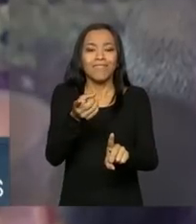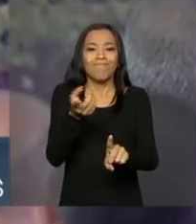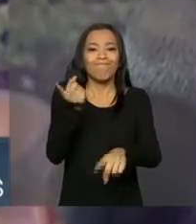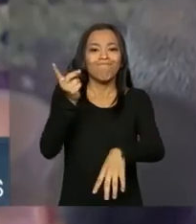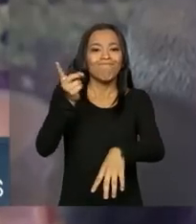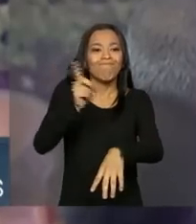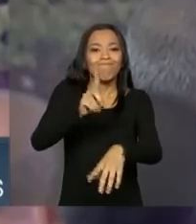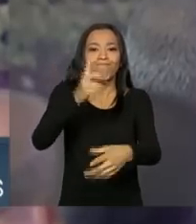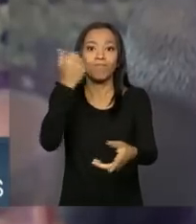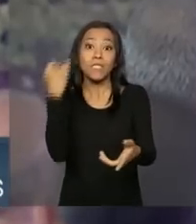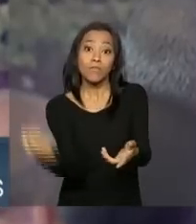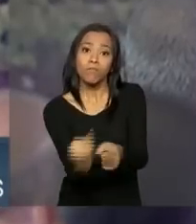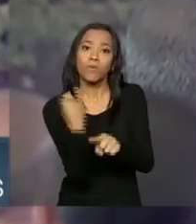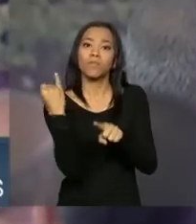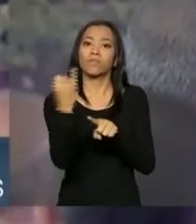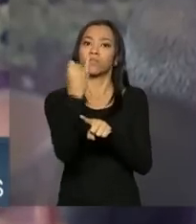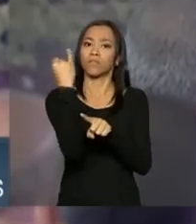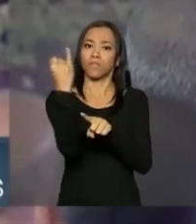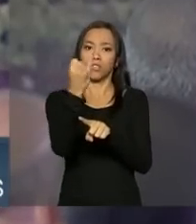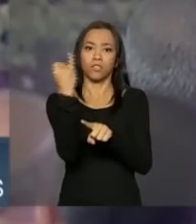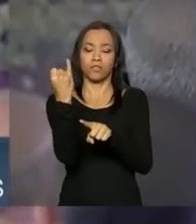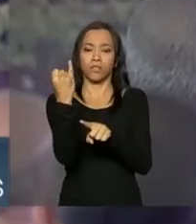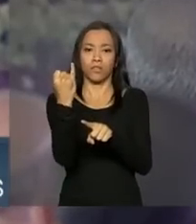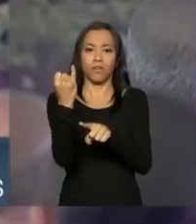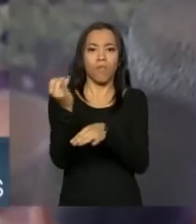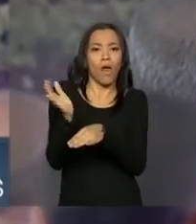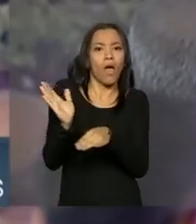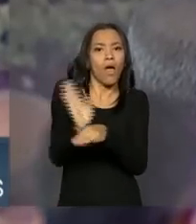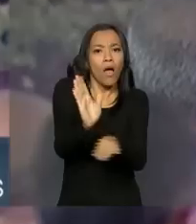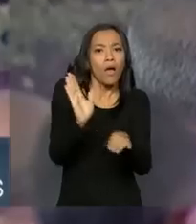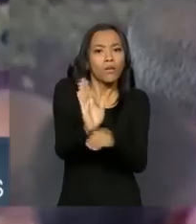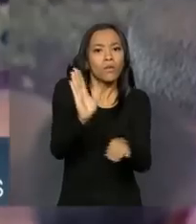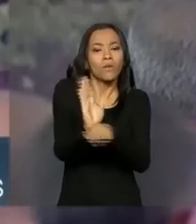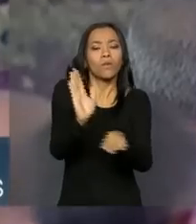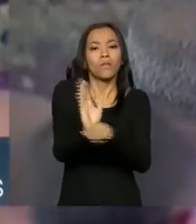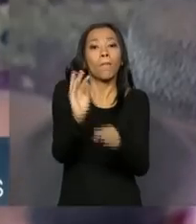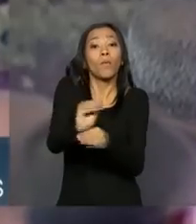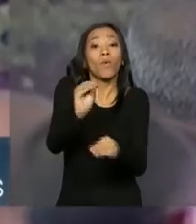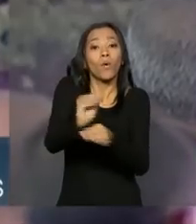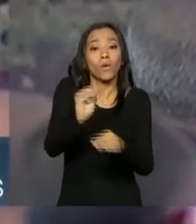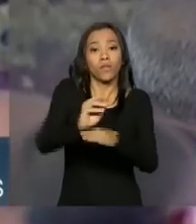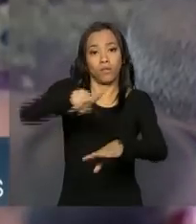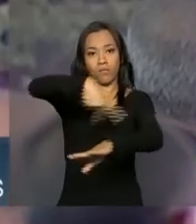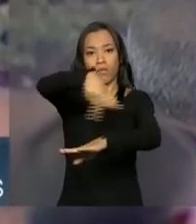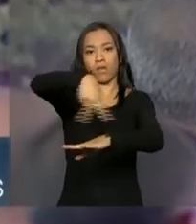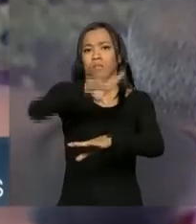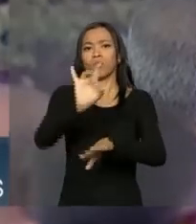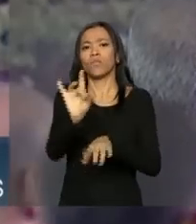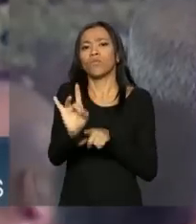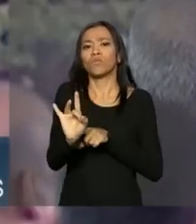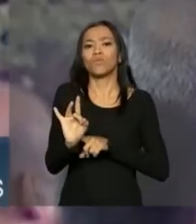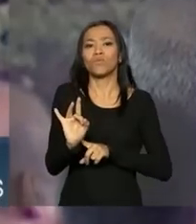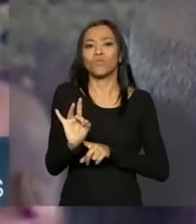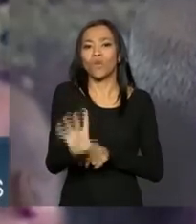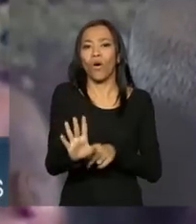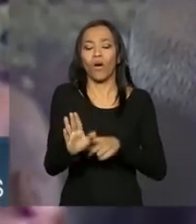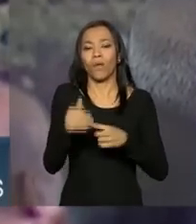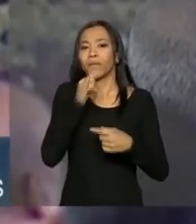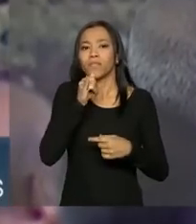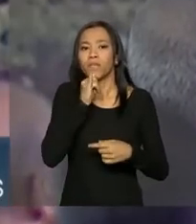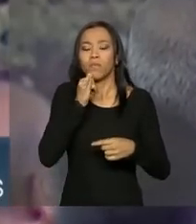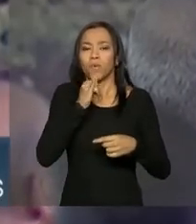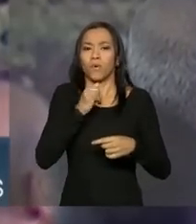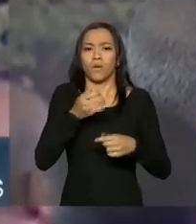decisivos para a afirmação do papel do nosso país, não só nos